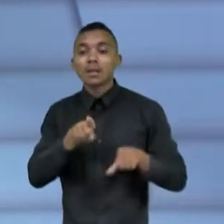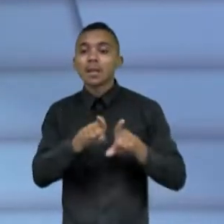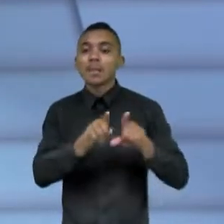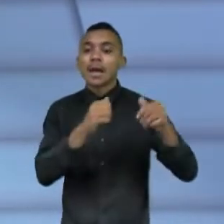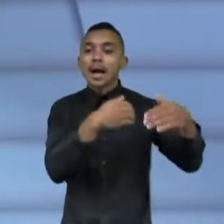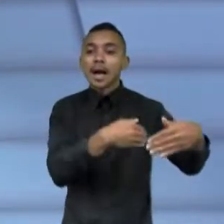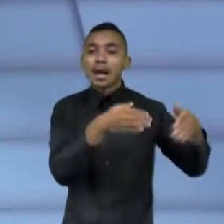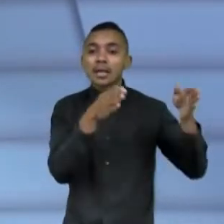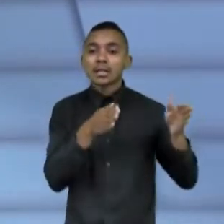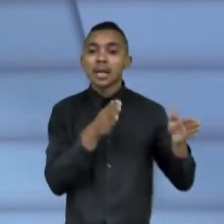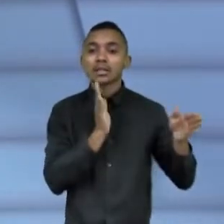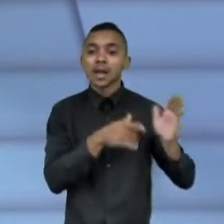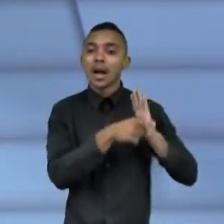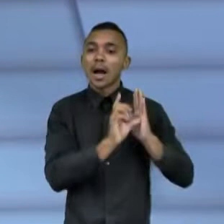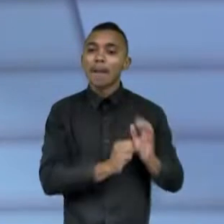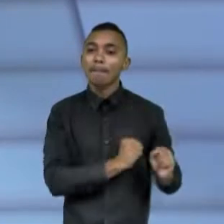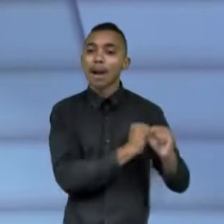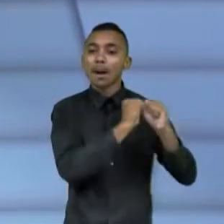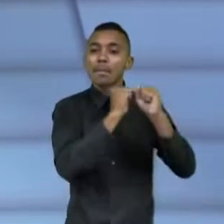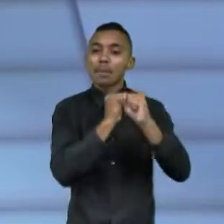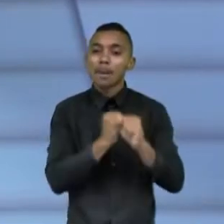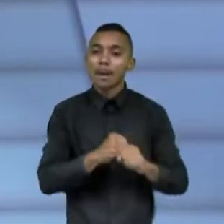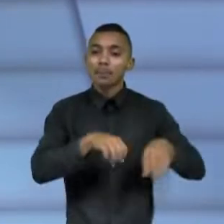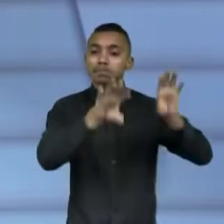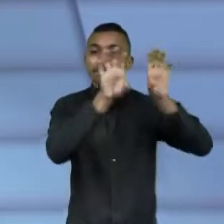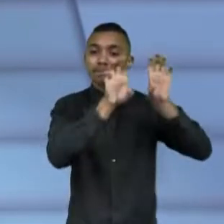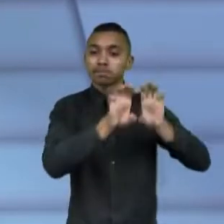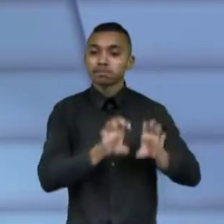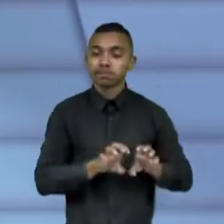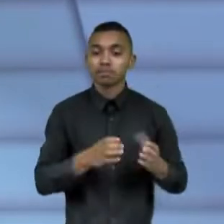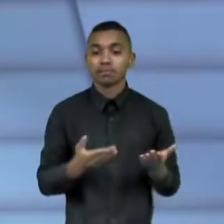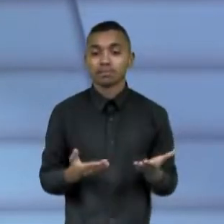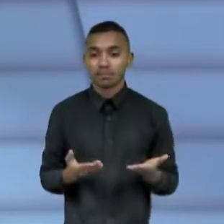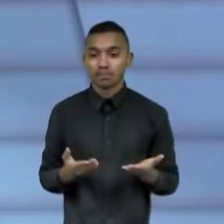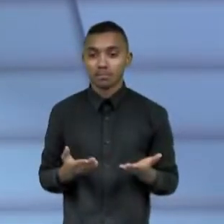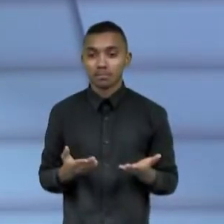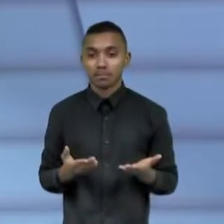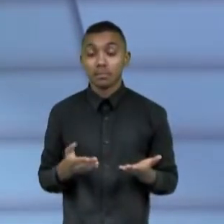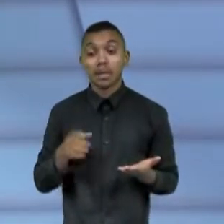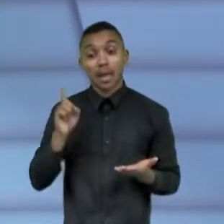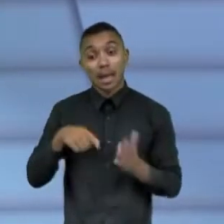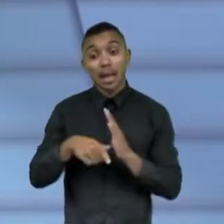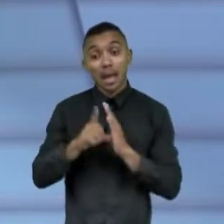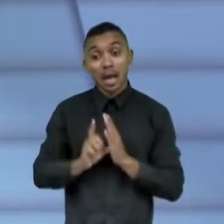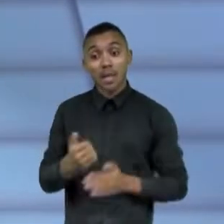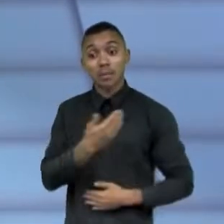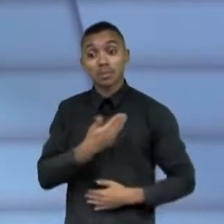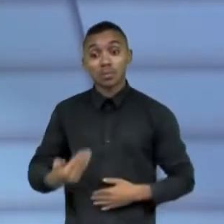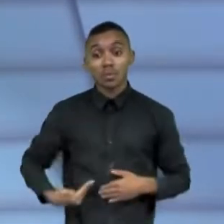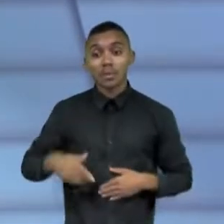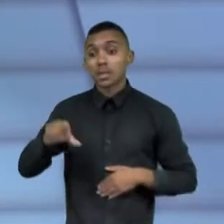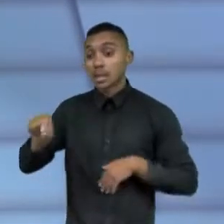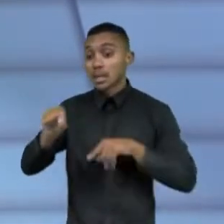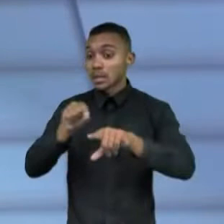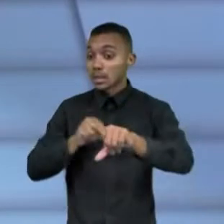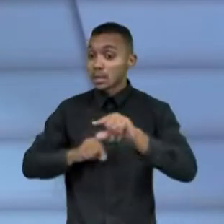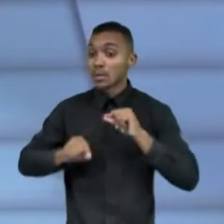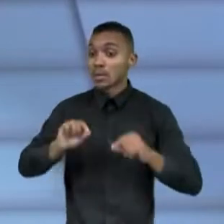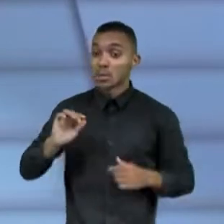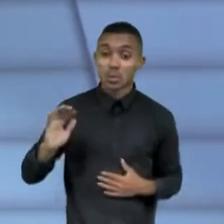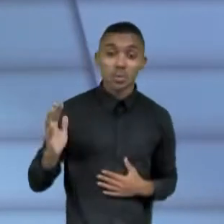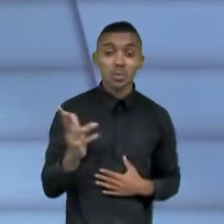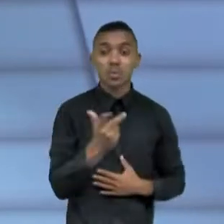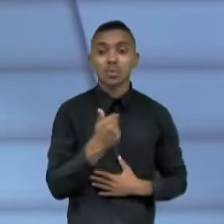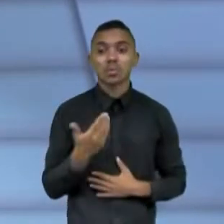foi reestruturada. Tem uma espécie de um concurso, uma seleção. Uma seleção pública. Isso. Todos passam por uma seleção, todos os profissionais.